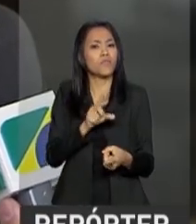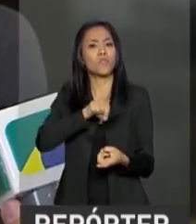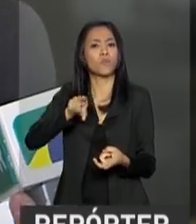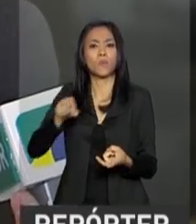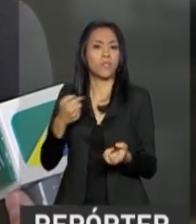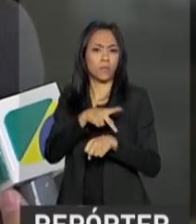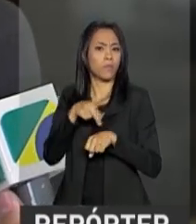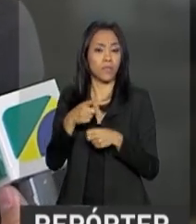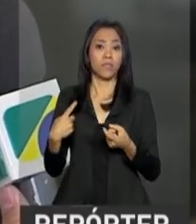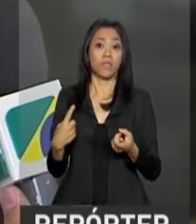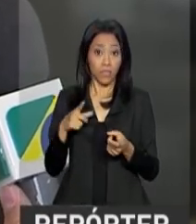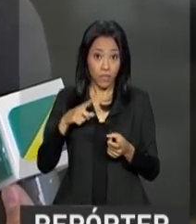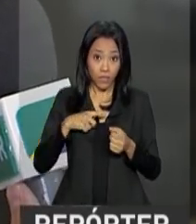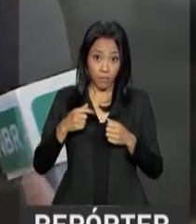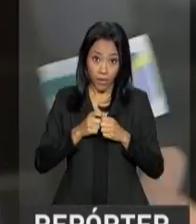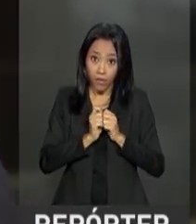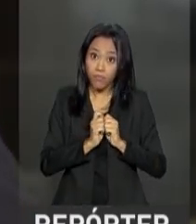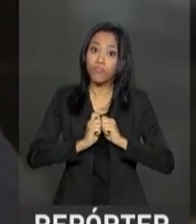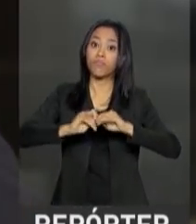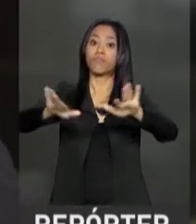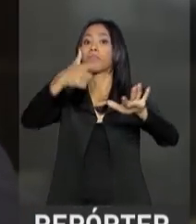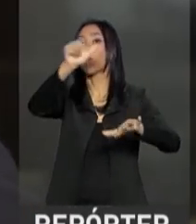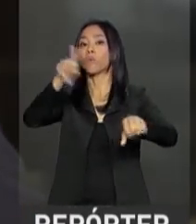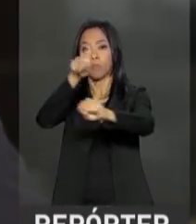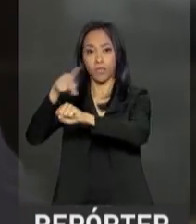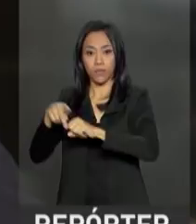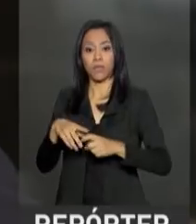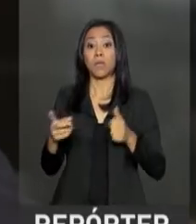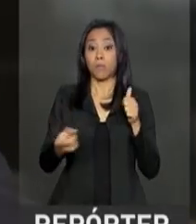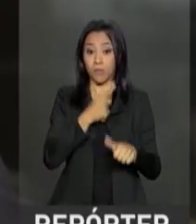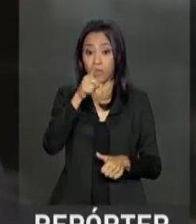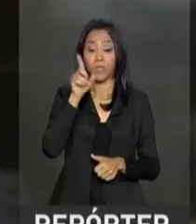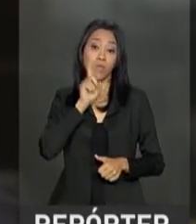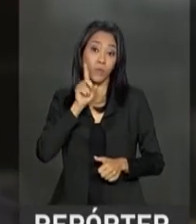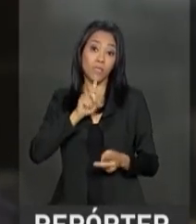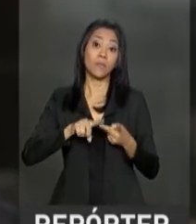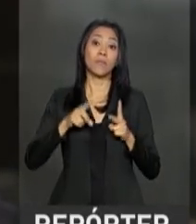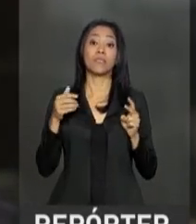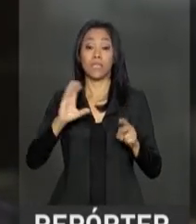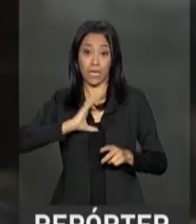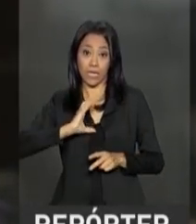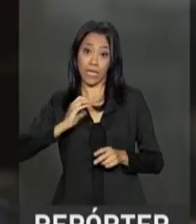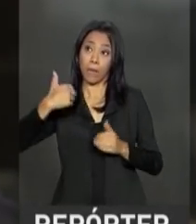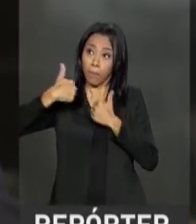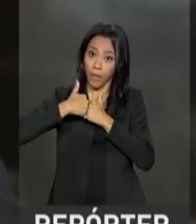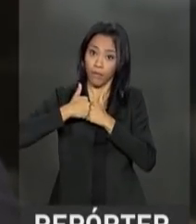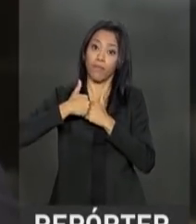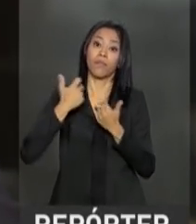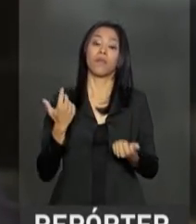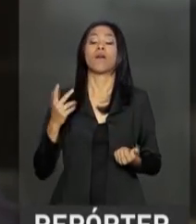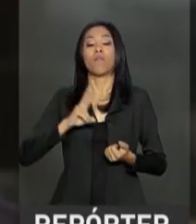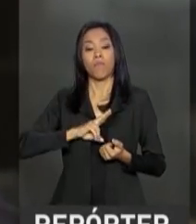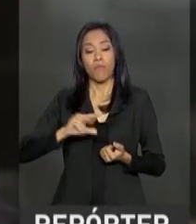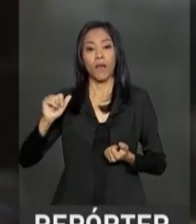e se existe previsão de expandir para outras nações o principal impacto vai ser nos estados unidos e no canadá mais uma vez mais próximos mas a expansão